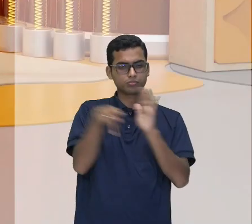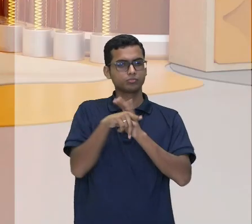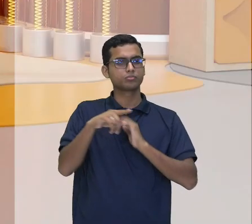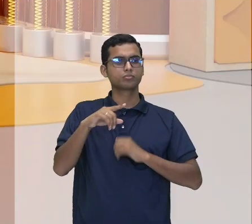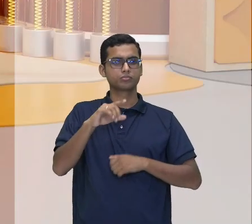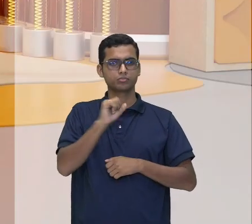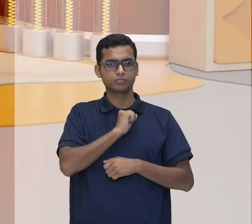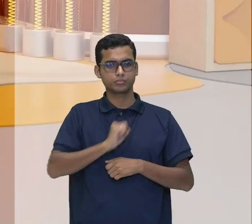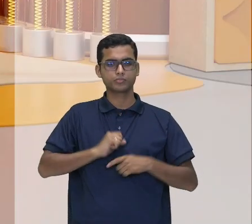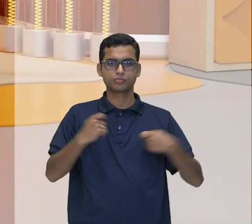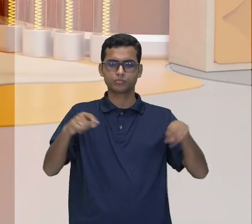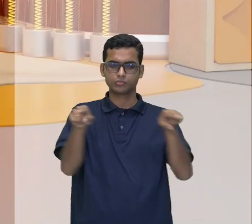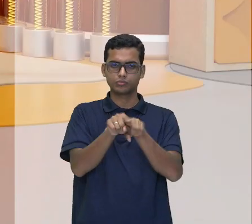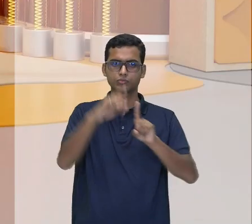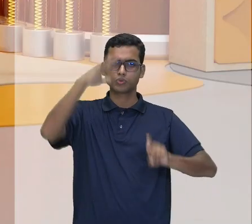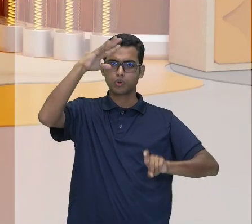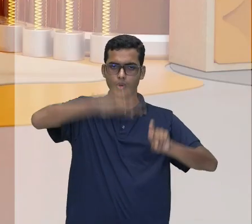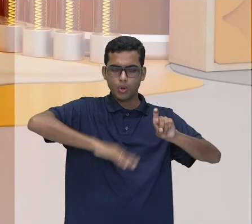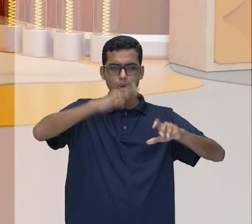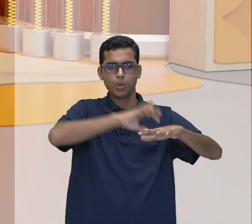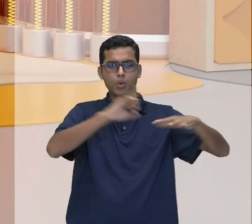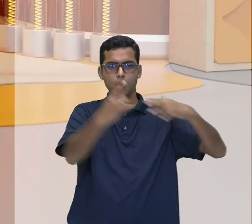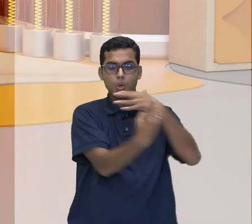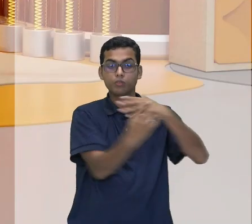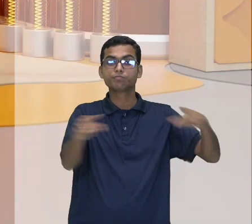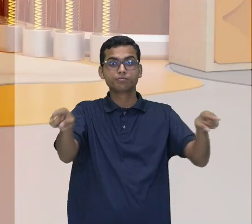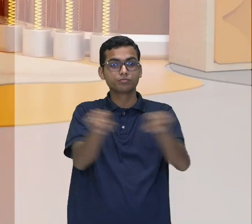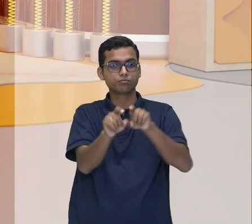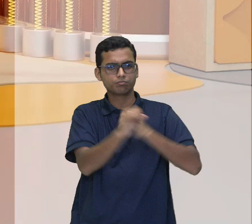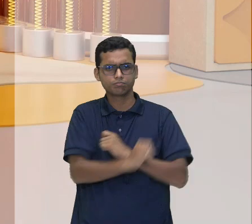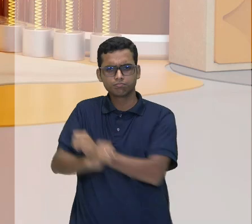prestar honra aos deuses e proteger o povo asteca.